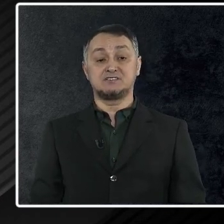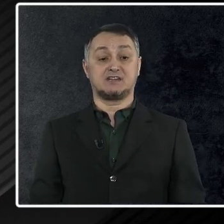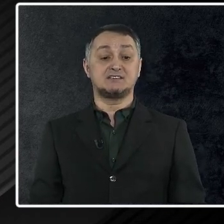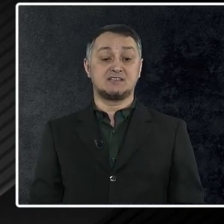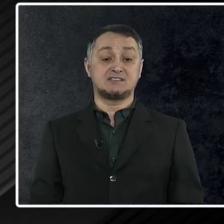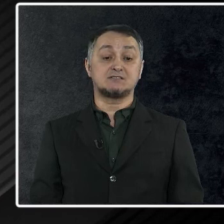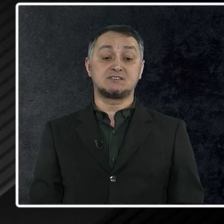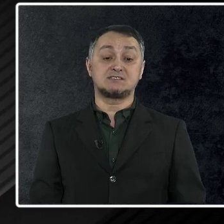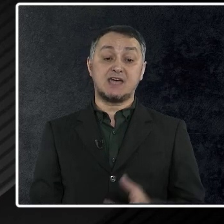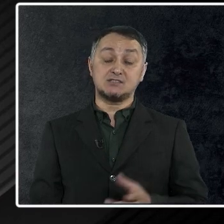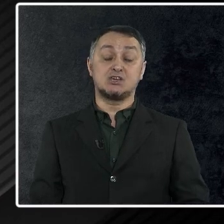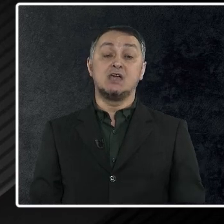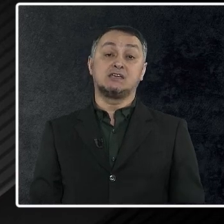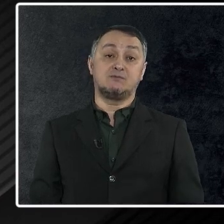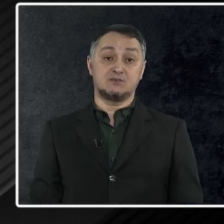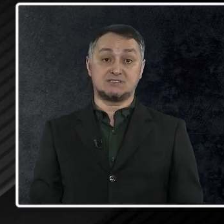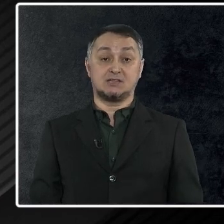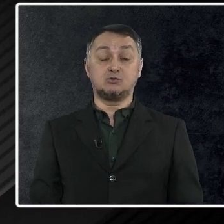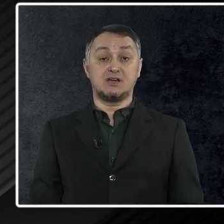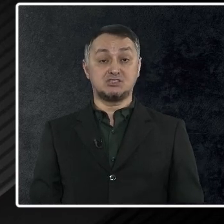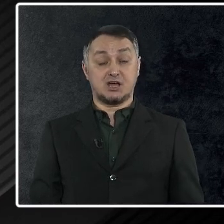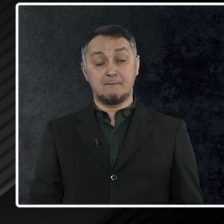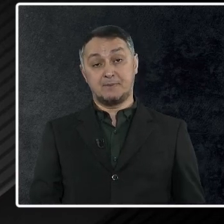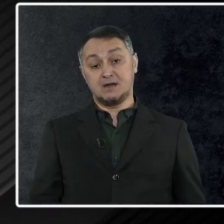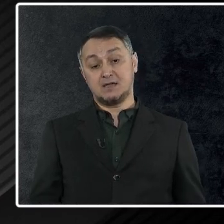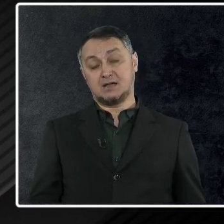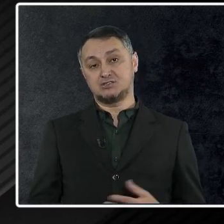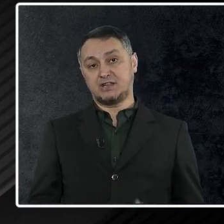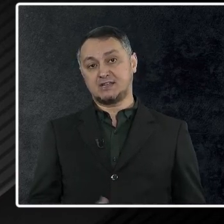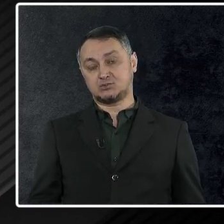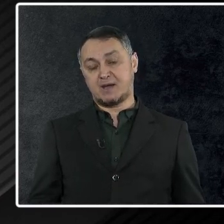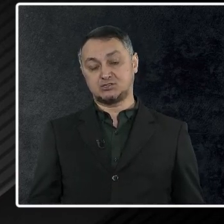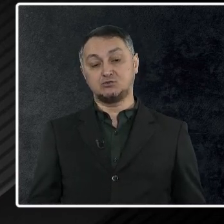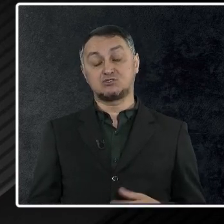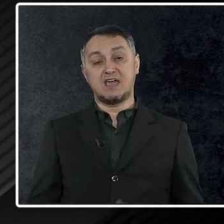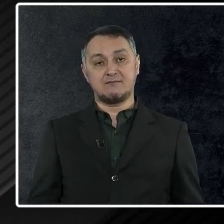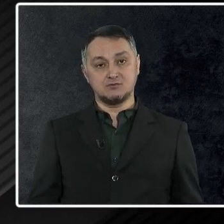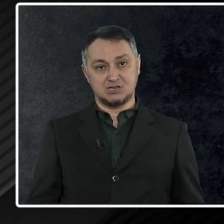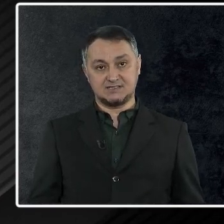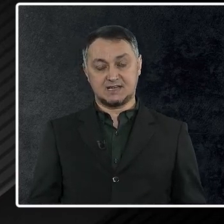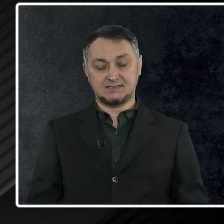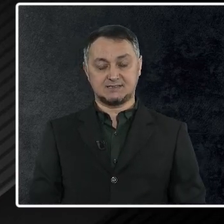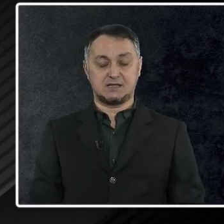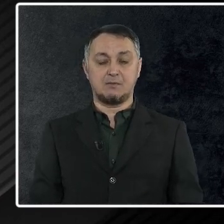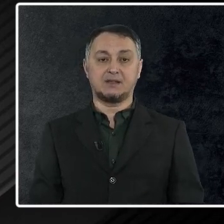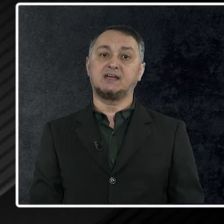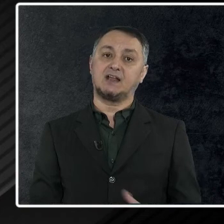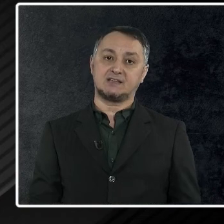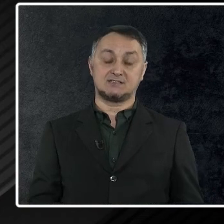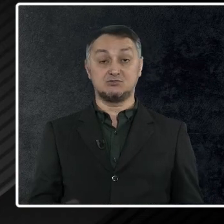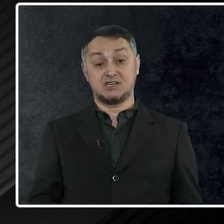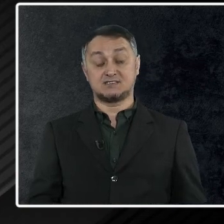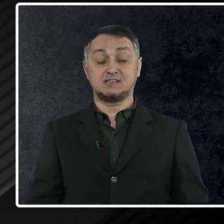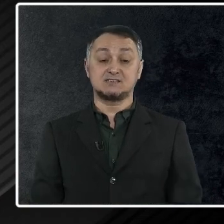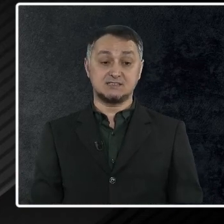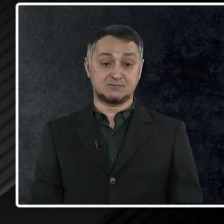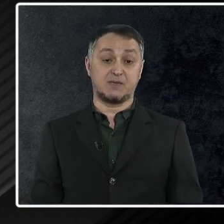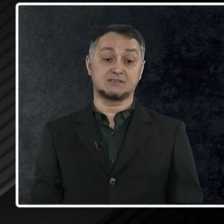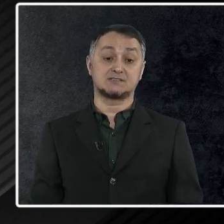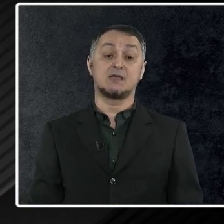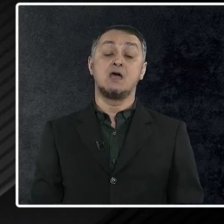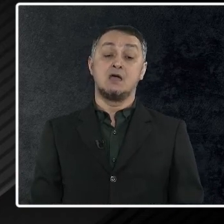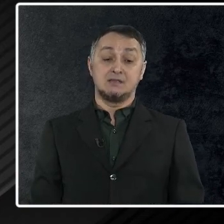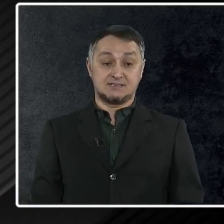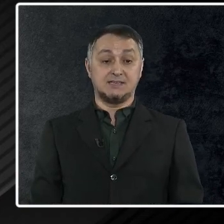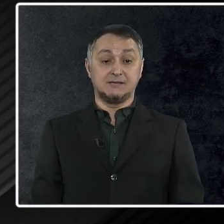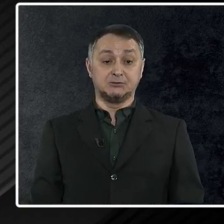lá na 23.607, que você, durante a campanha, candidatos, partidos devem utilizar esse sistema para declaração de receitas e